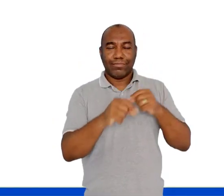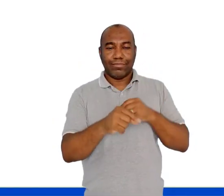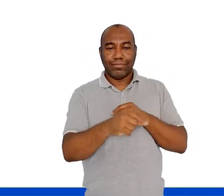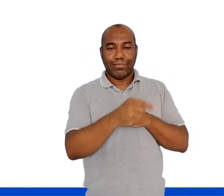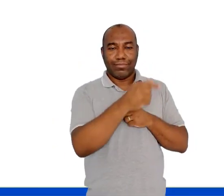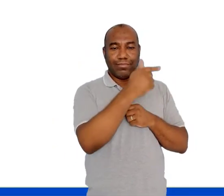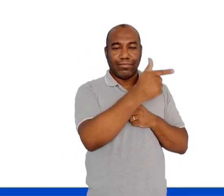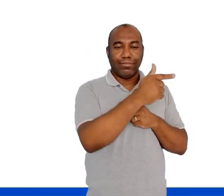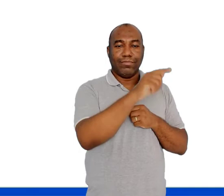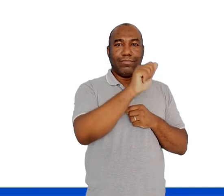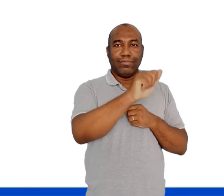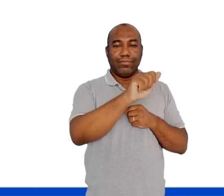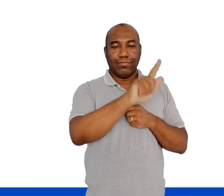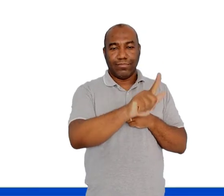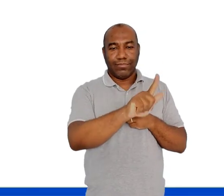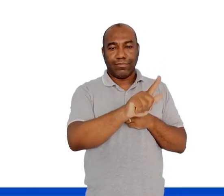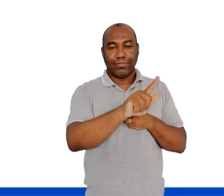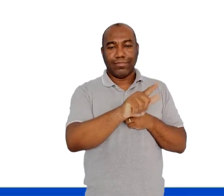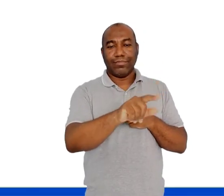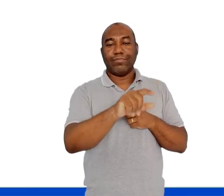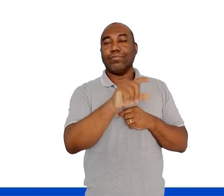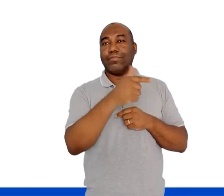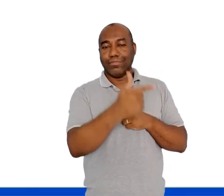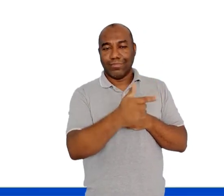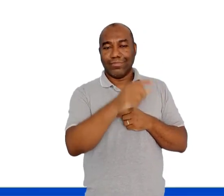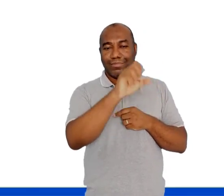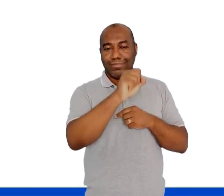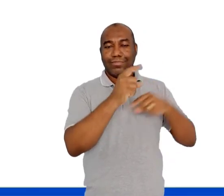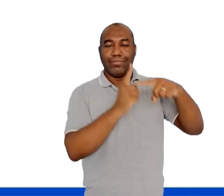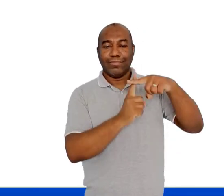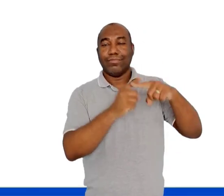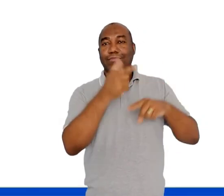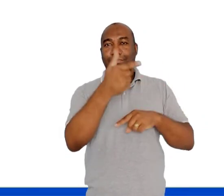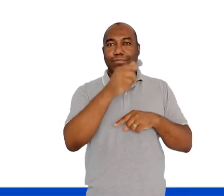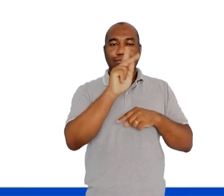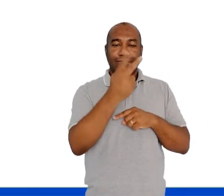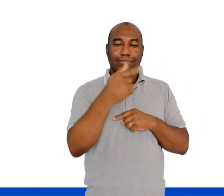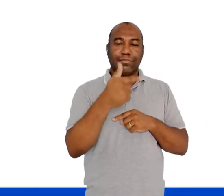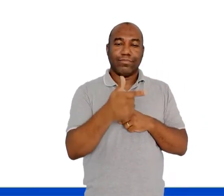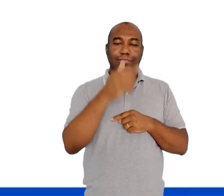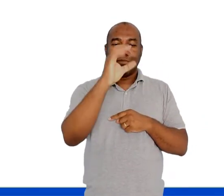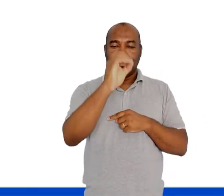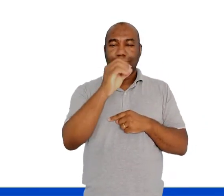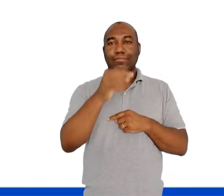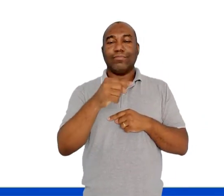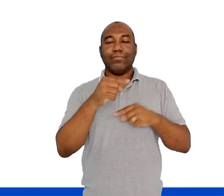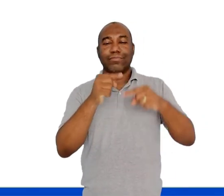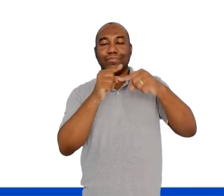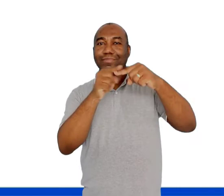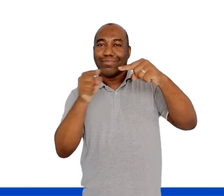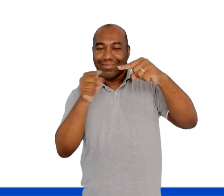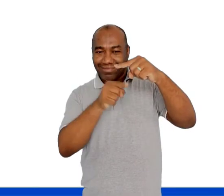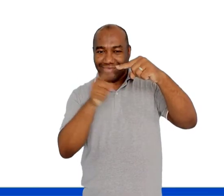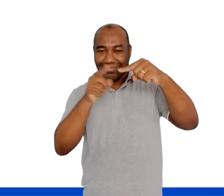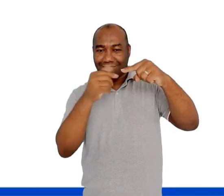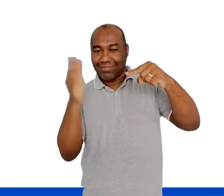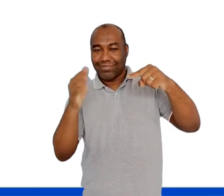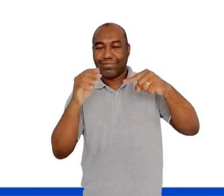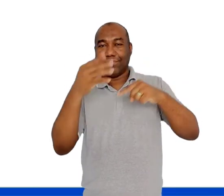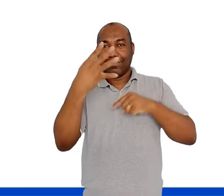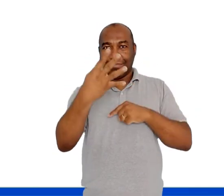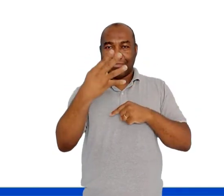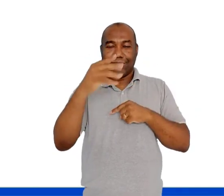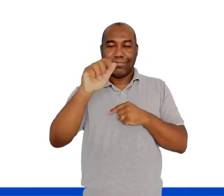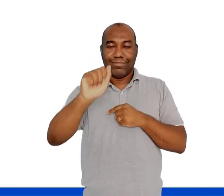resolve o exercício. E ele pergunta se essa equação química, né, se ela libera ou absorve calor, e quanto que ela libera ou absorve de calor.